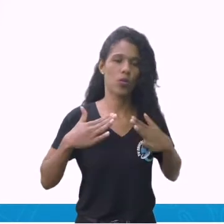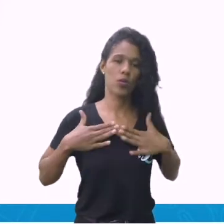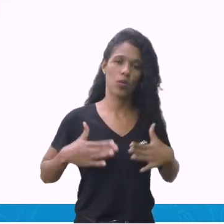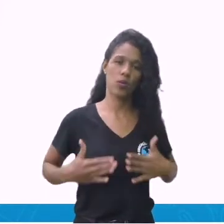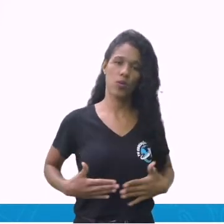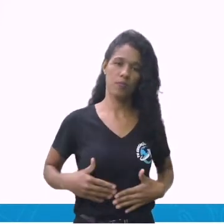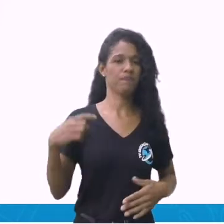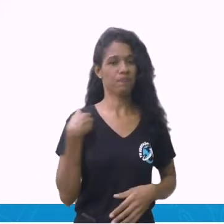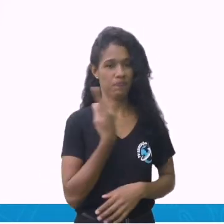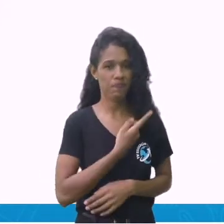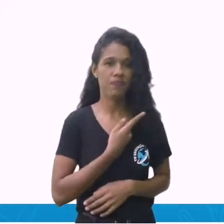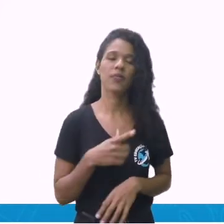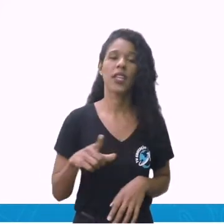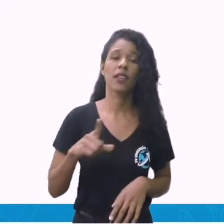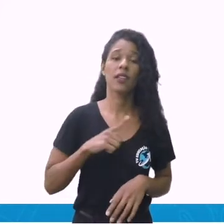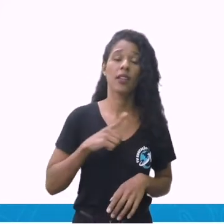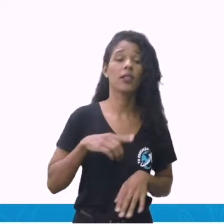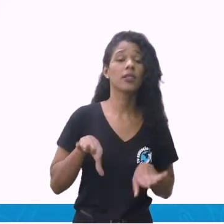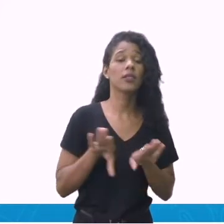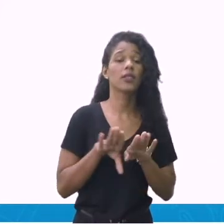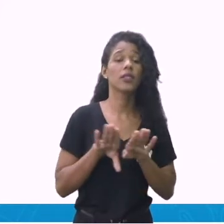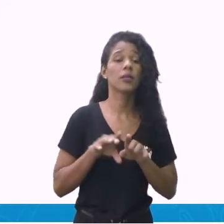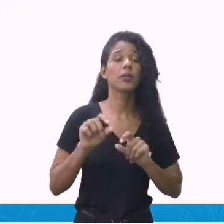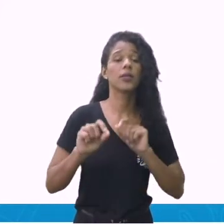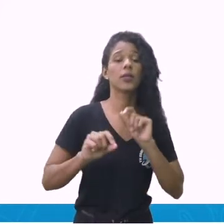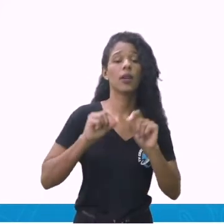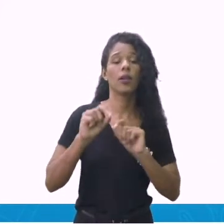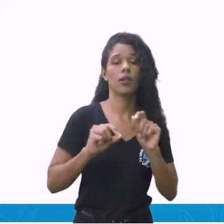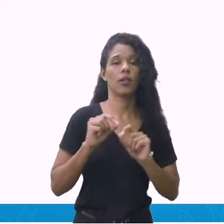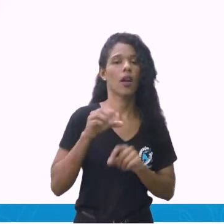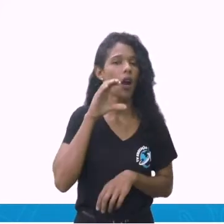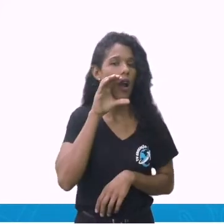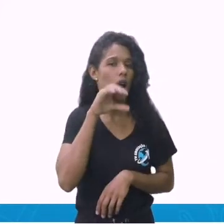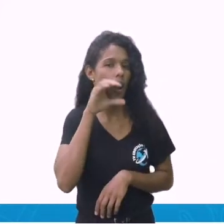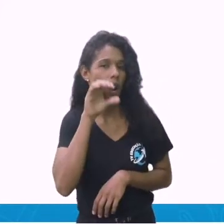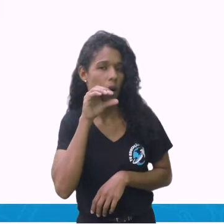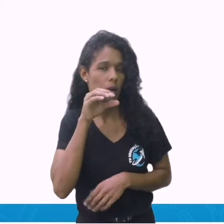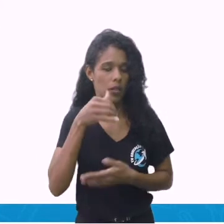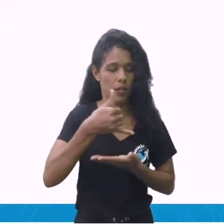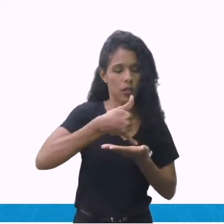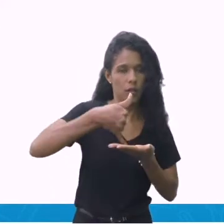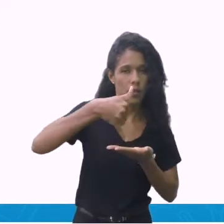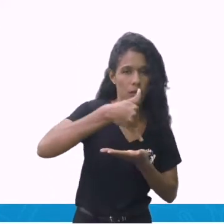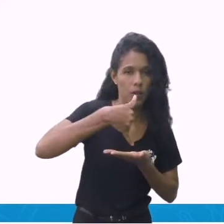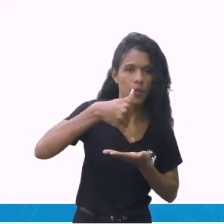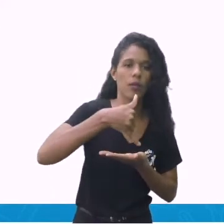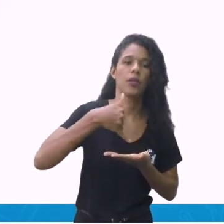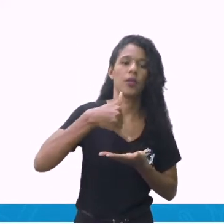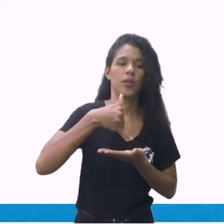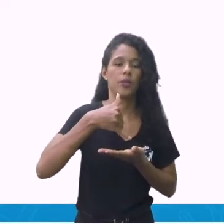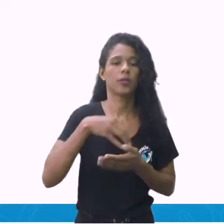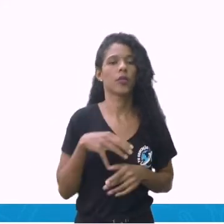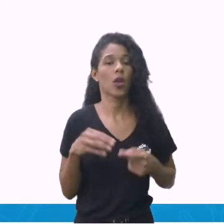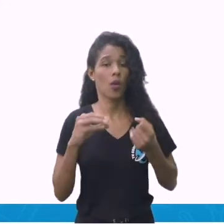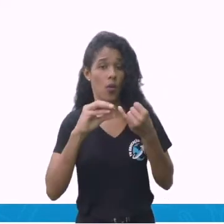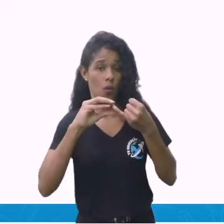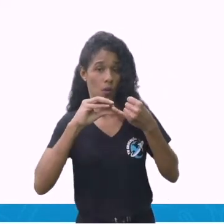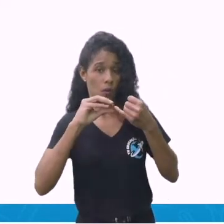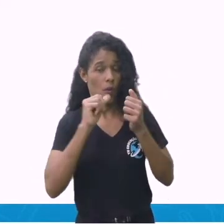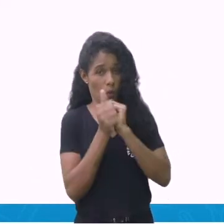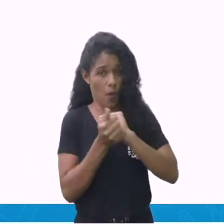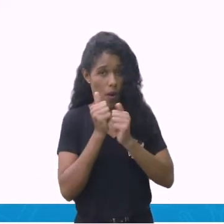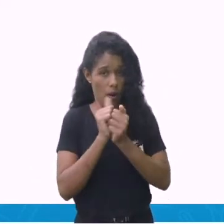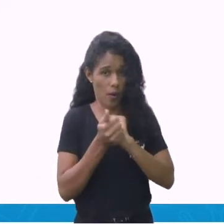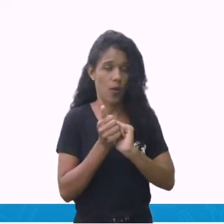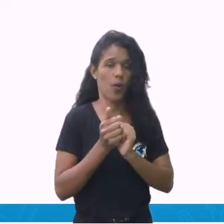E temos também, né, os carboidratos e lipídios, que é aí o azeite, o arroz, e aí